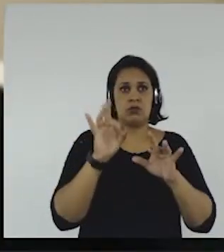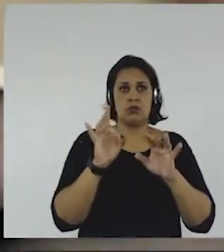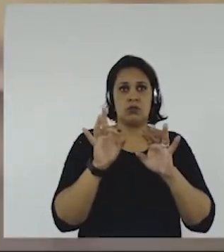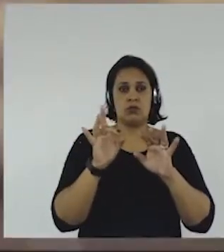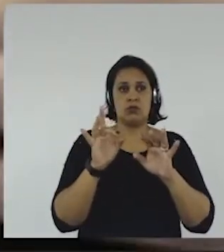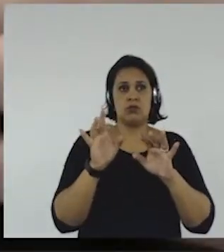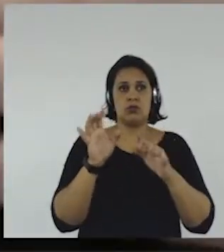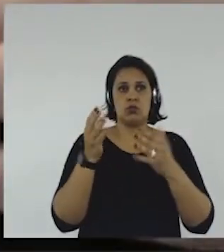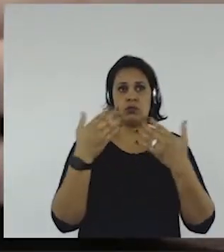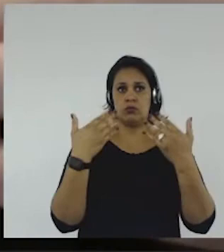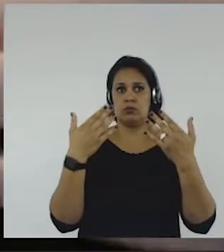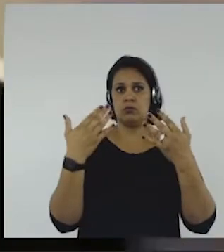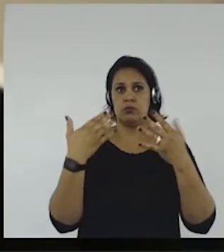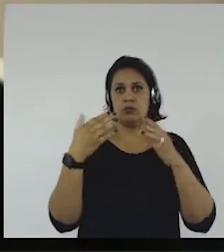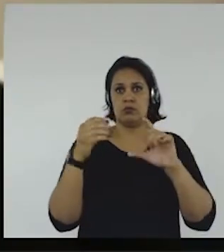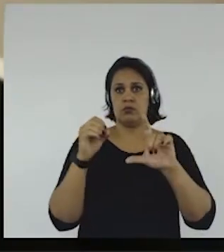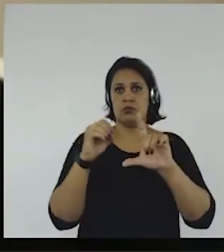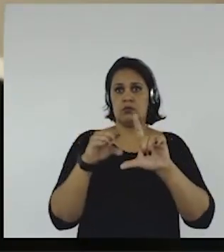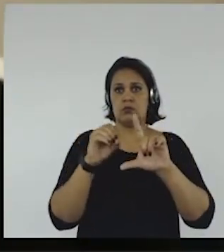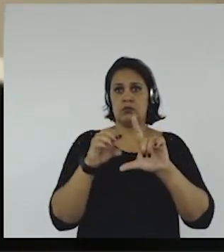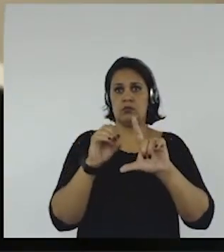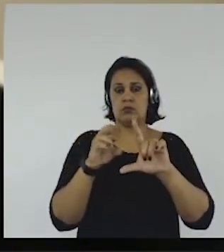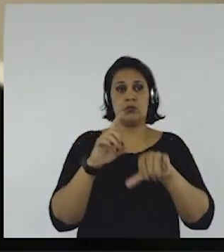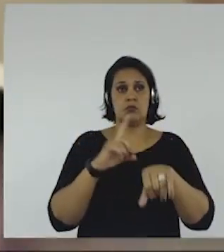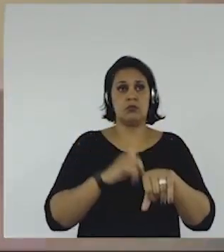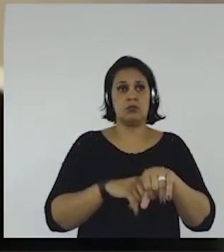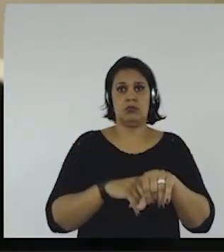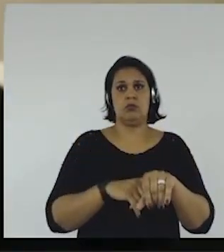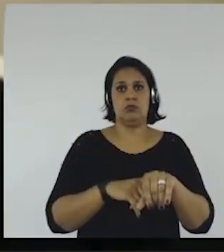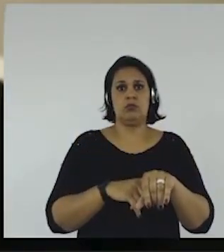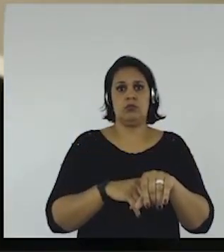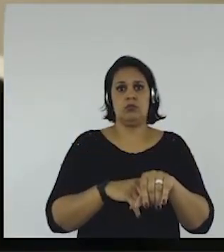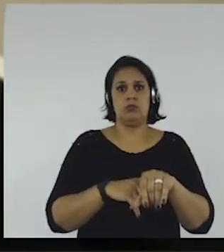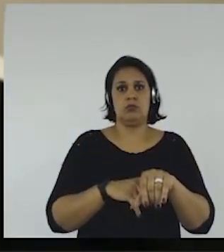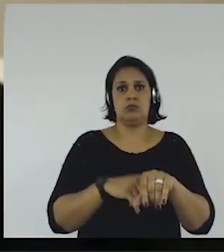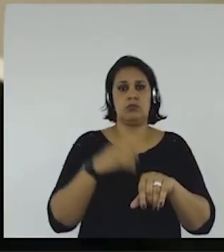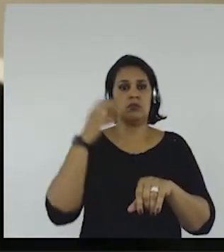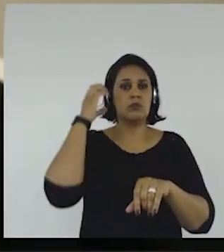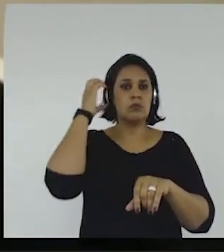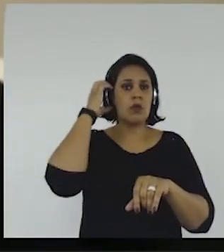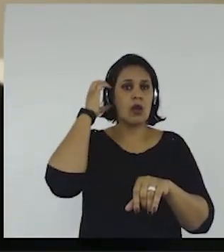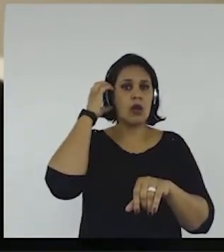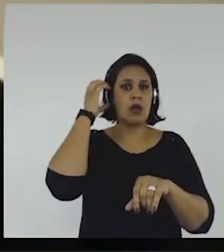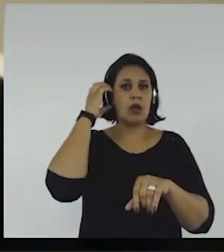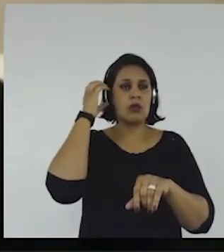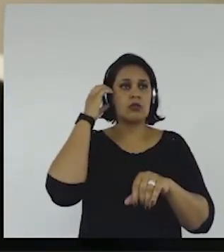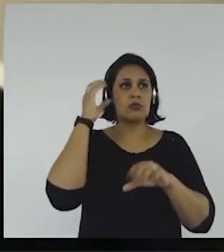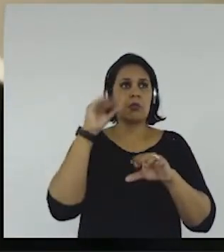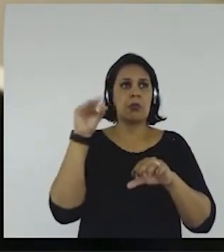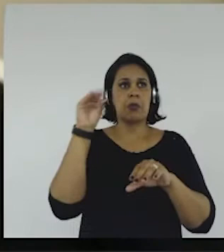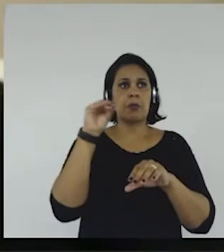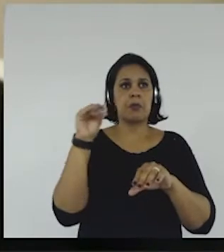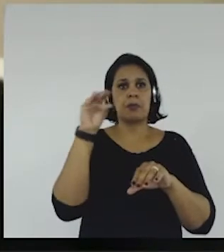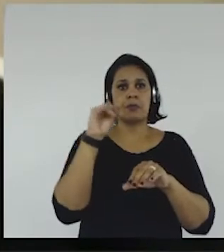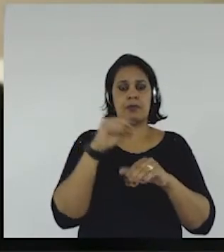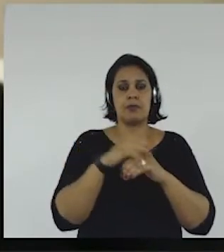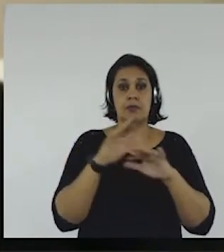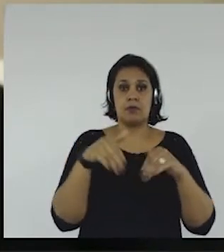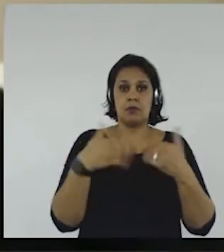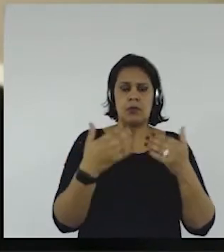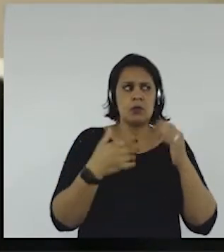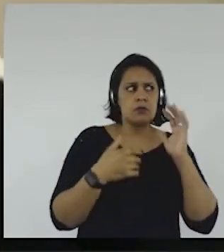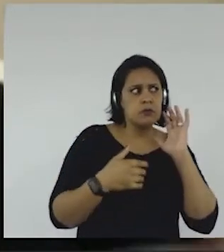vivo durante a sua realização pelas rádios do Brasil. Então, se sabia pela